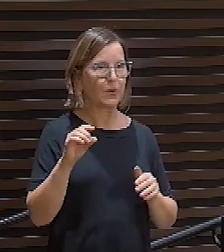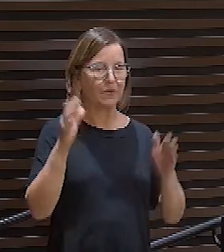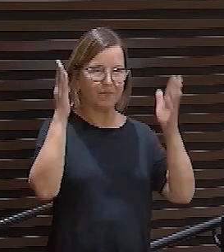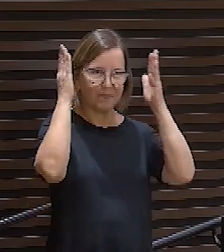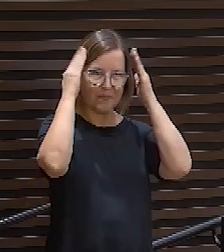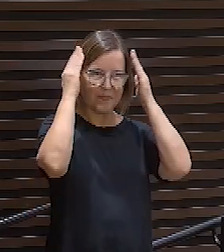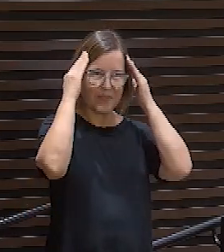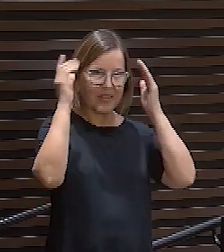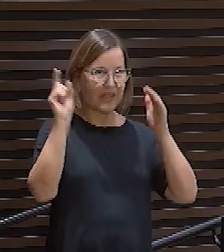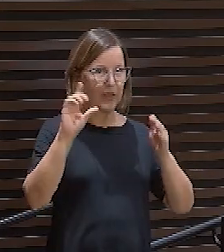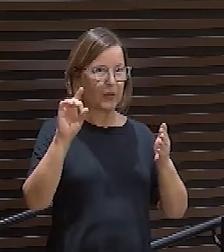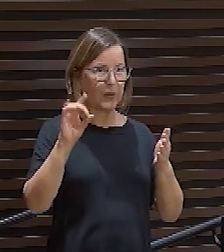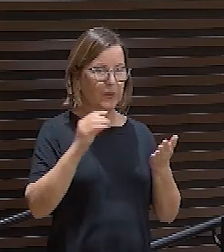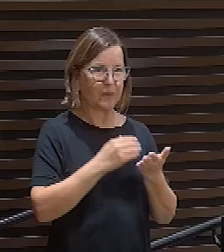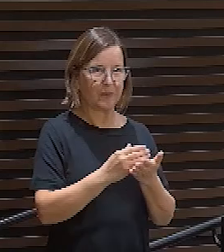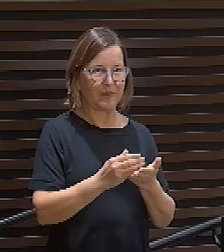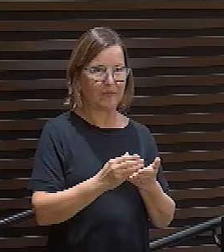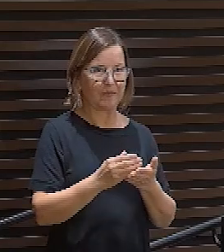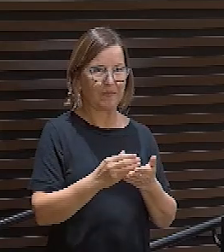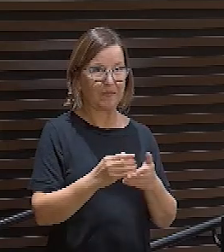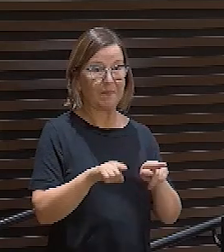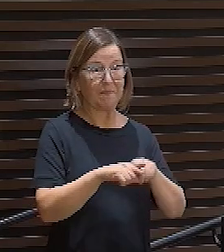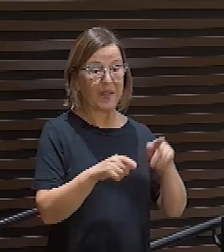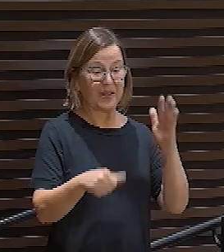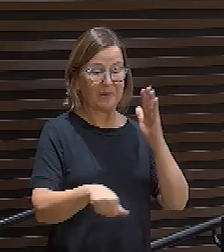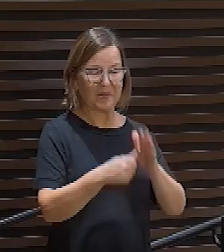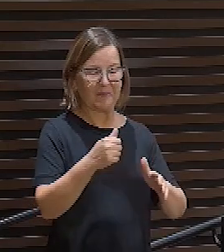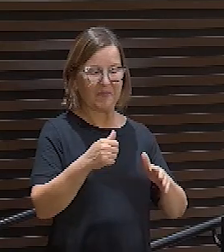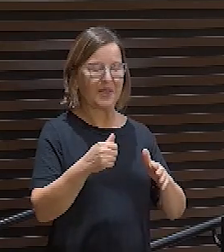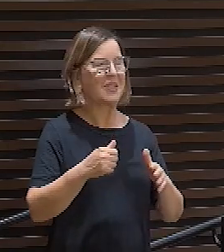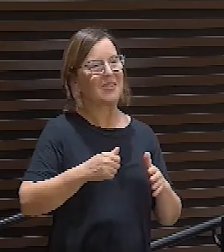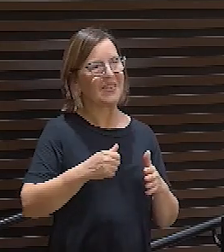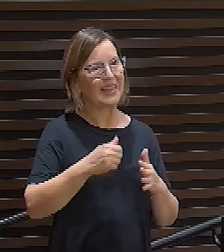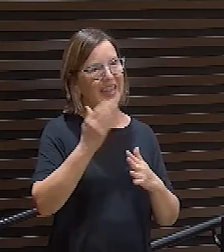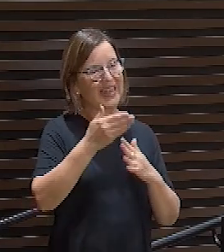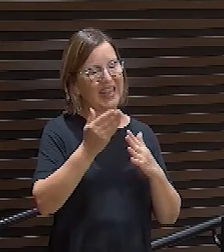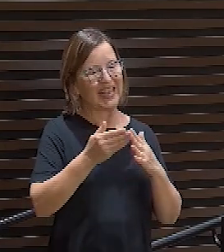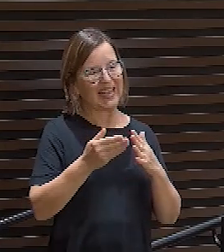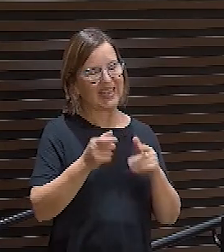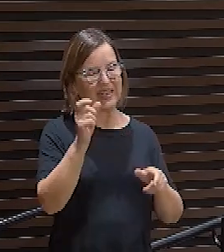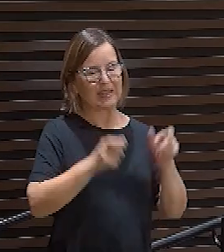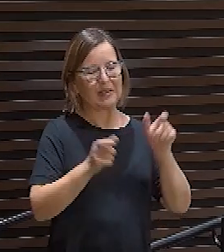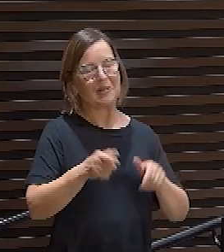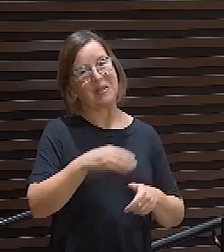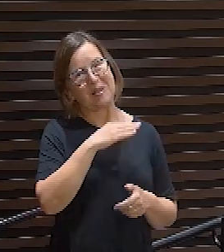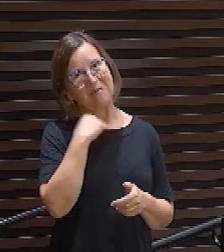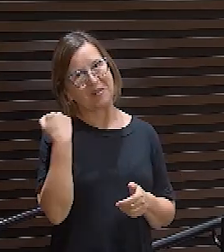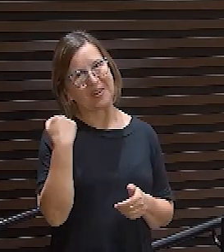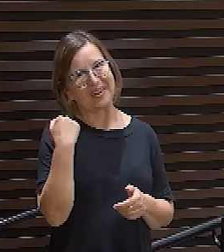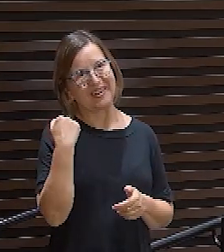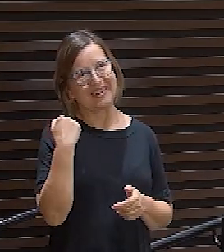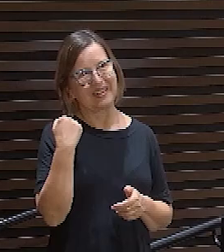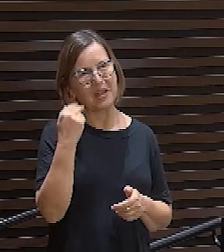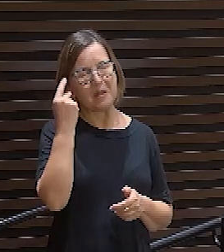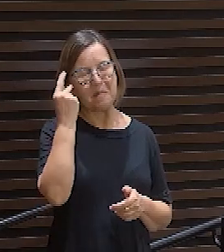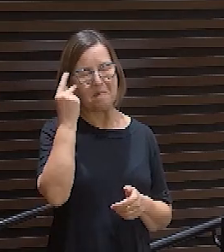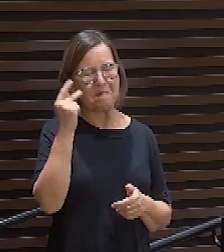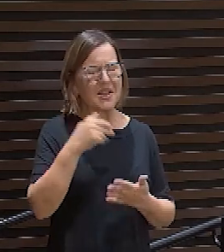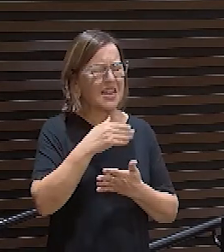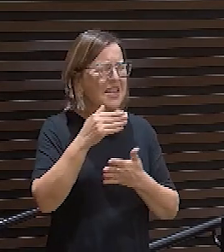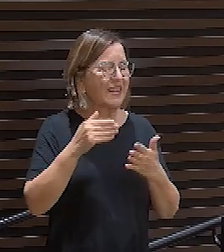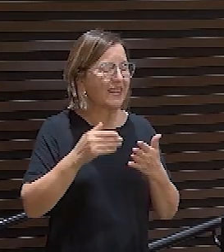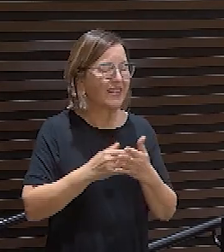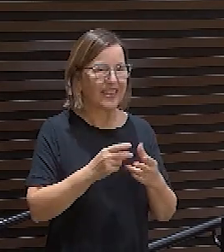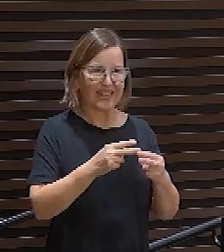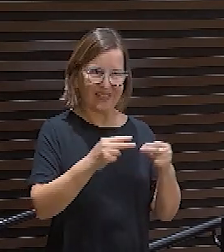princípio, Ele é o primogênito de entre os mortos, para em todas as